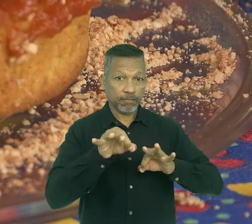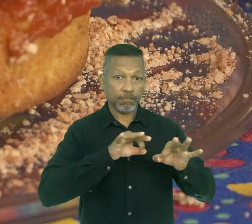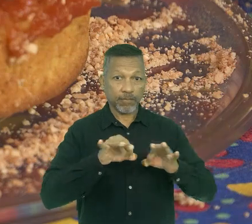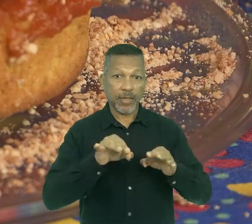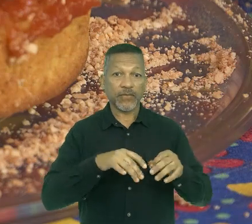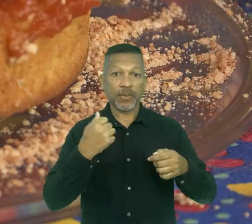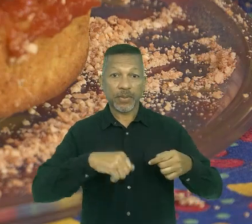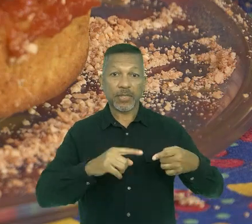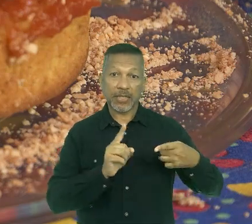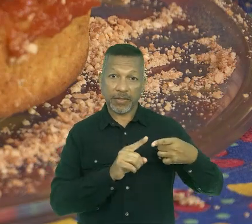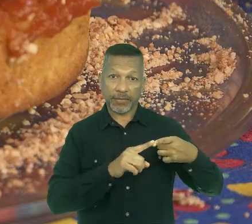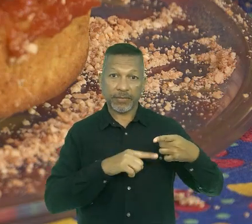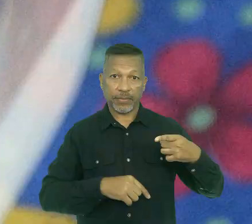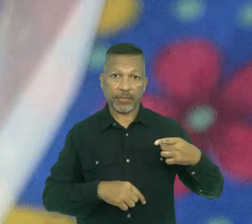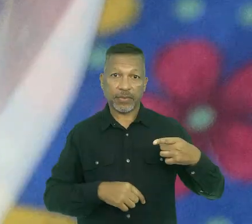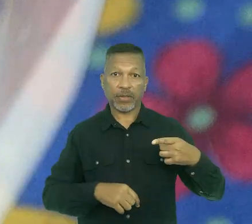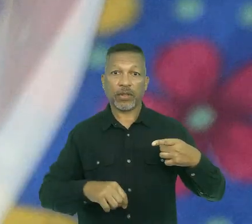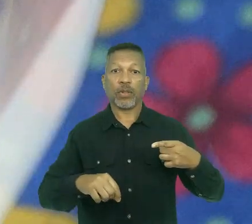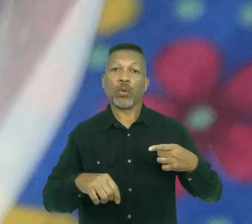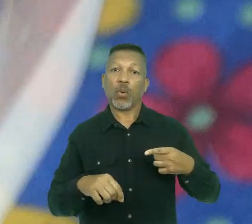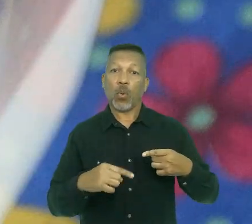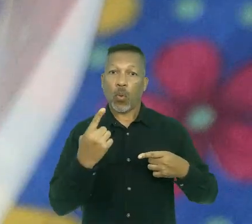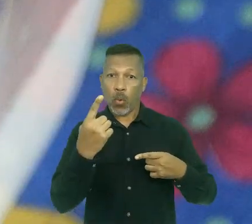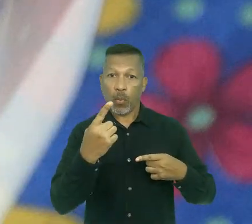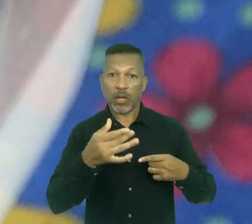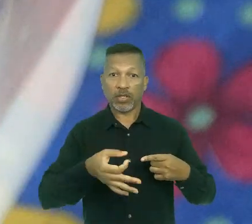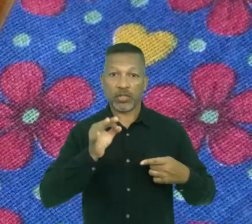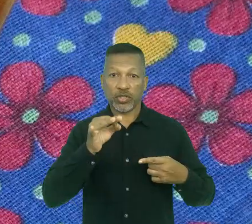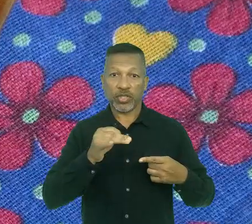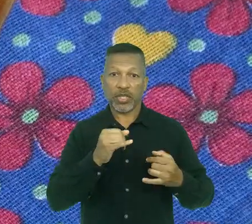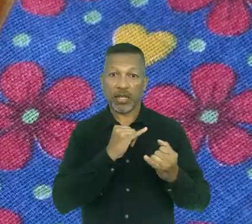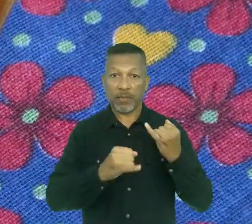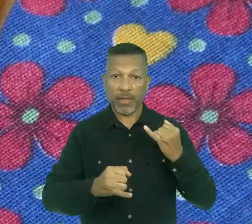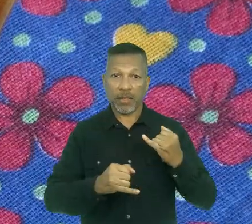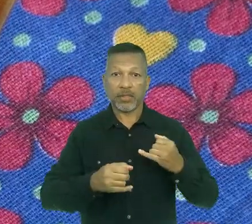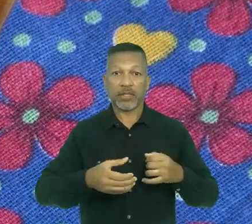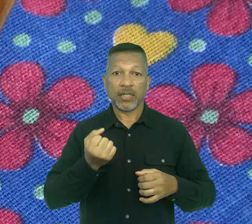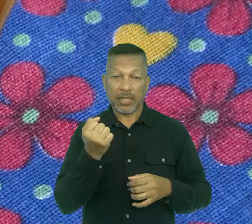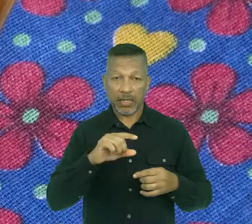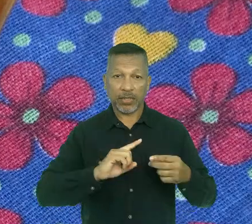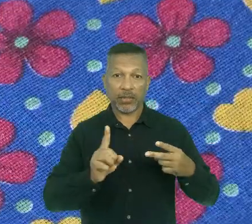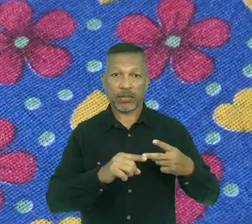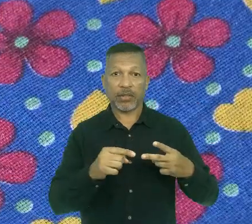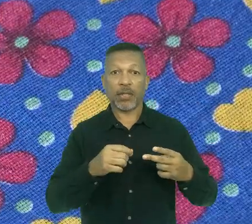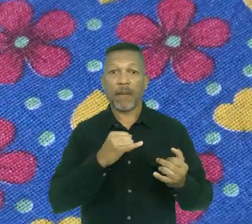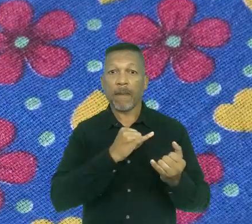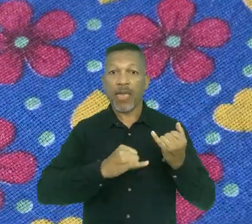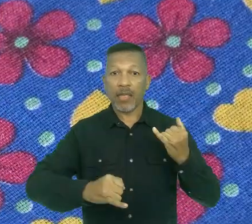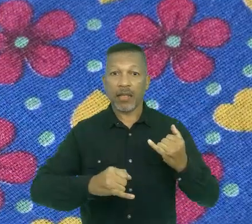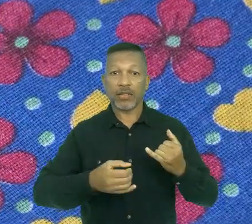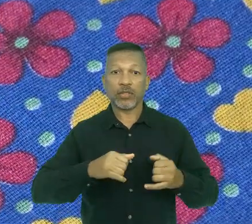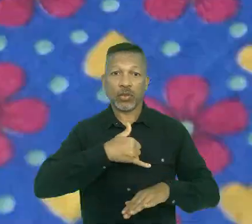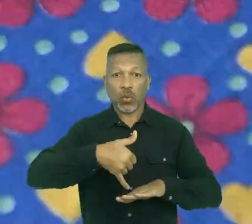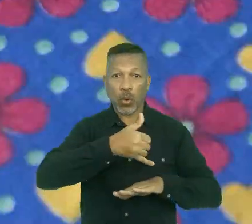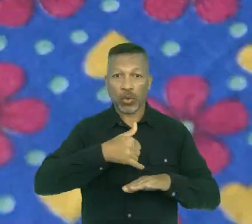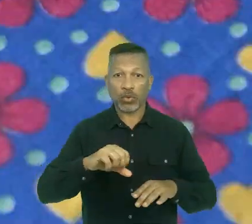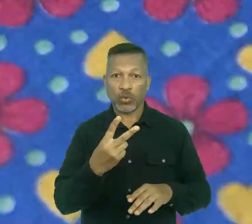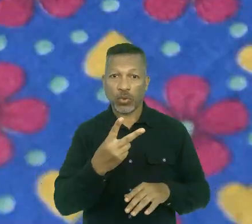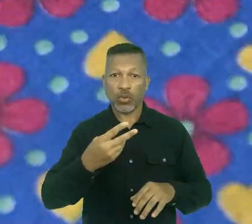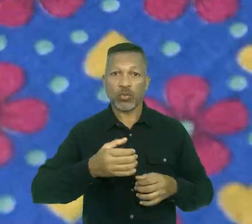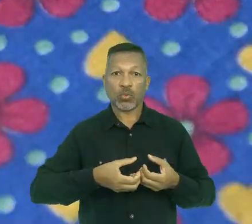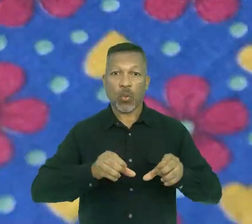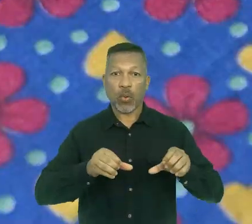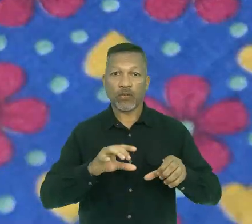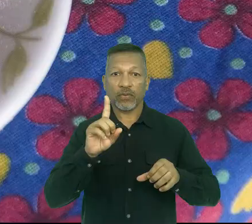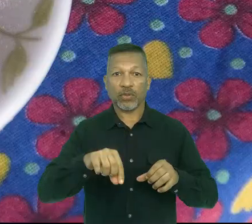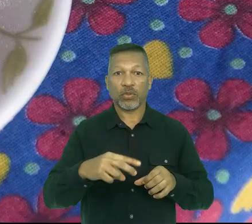vai precisar de 1,5 xícaras de leite, meia xícara de óleo, 2 ovos, 2